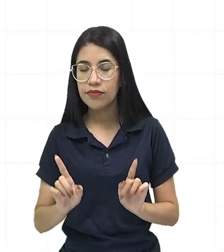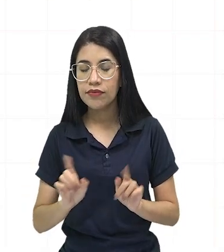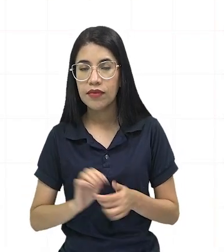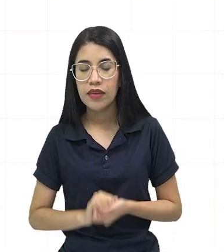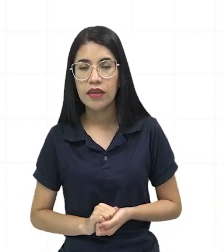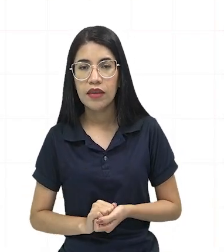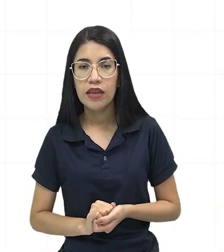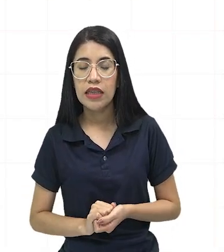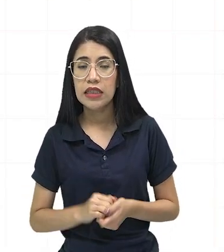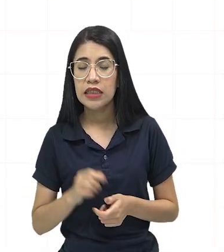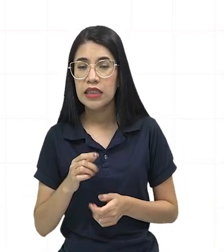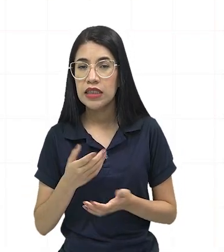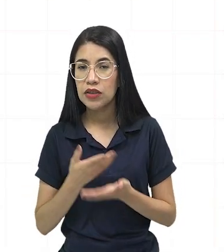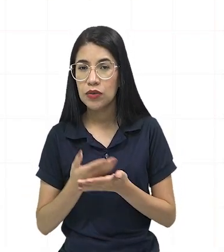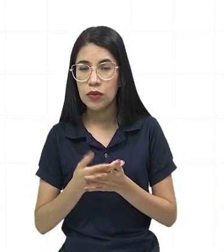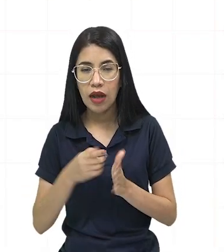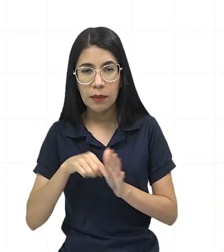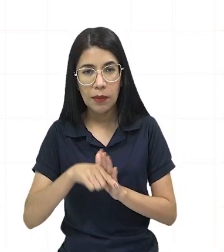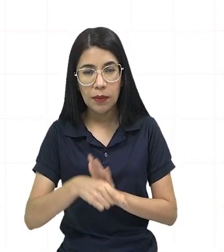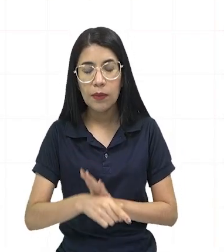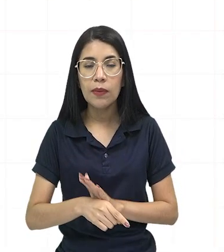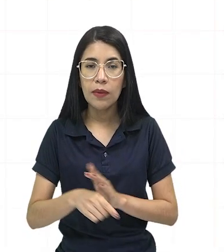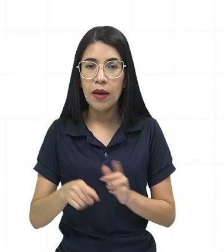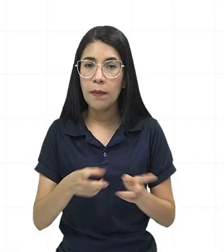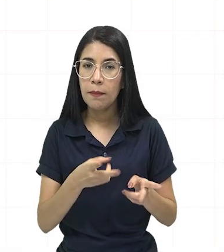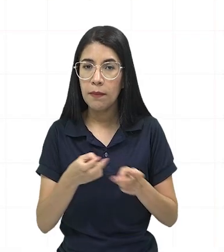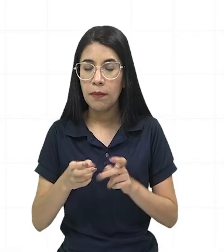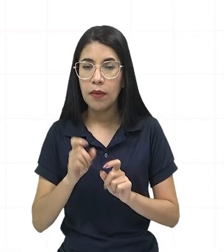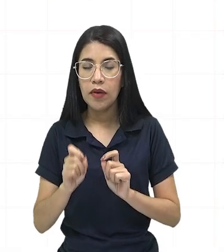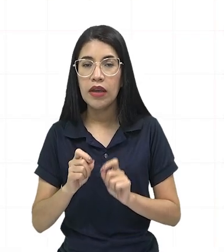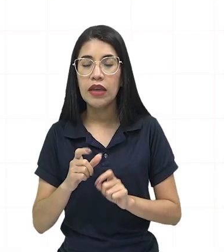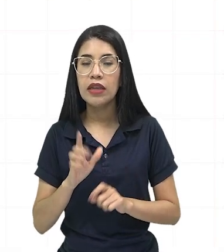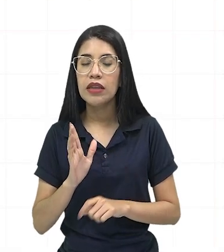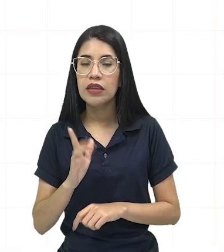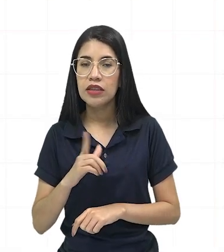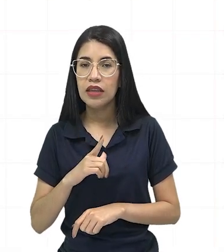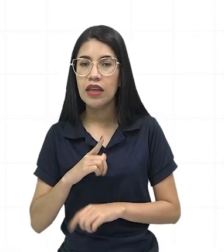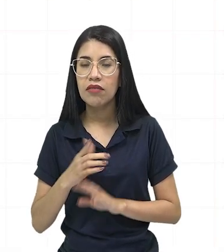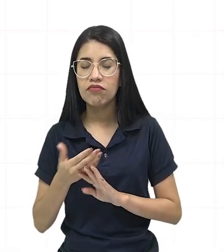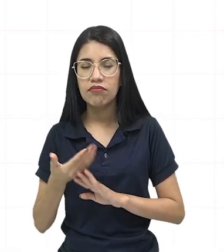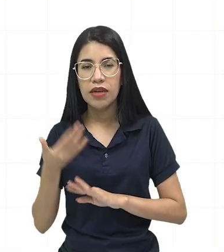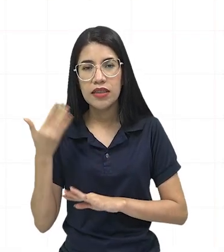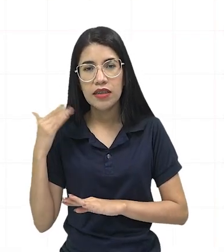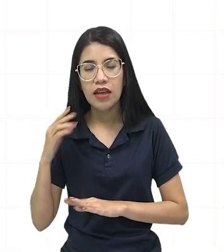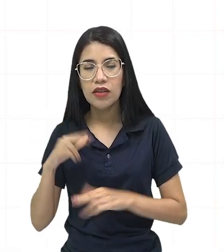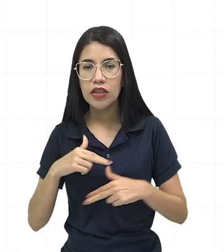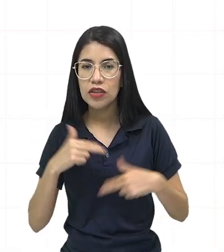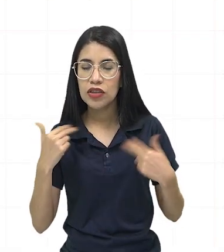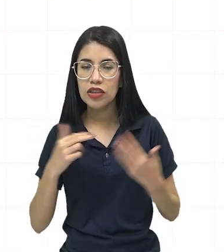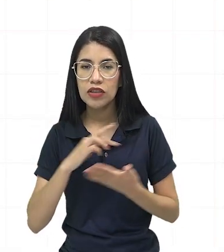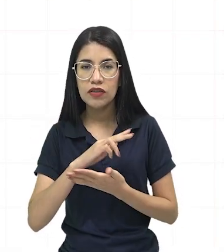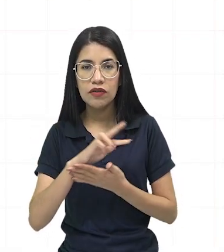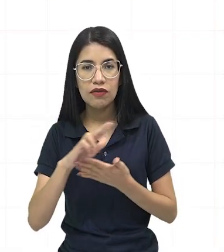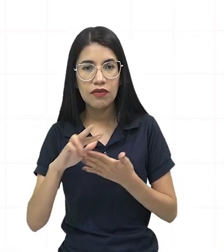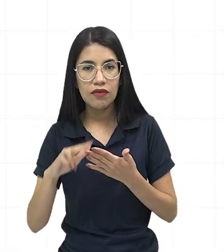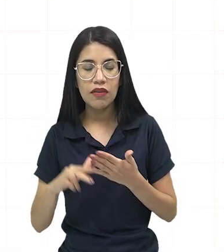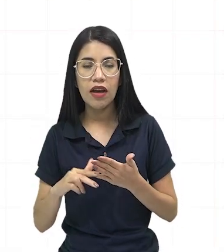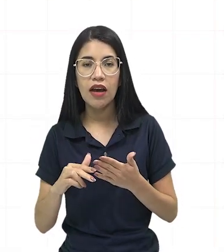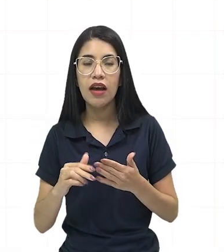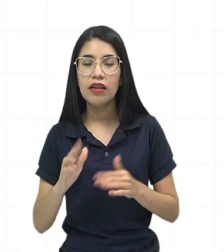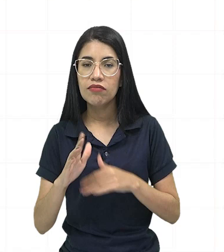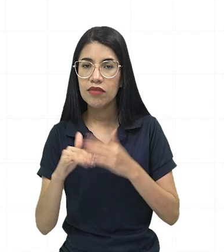se você for estudar um pouco mais a fundo, você vai descobrir que, na verdade, já existiam muitas etnias, muitas civilizações aqui